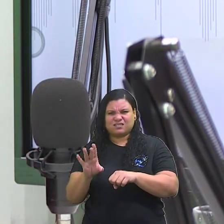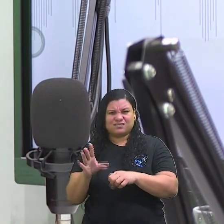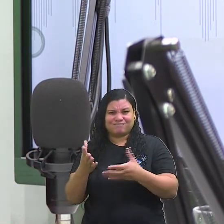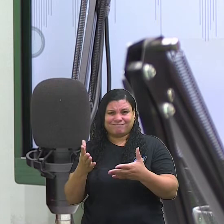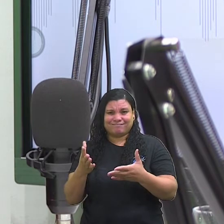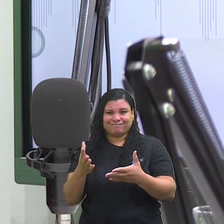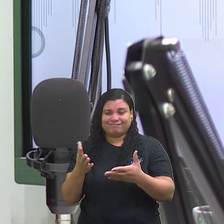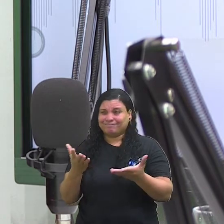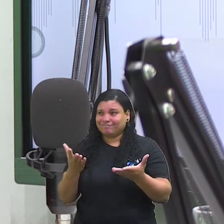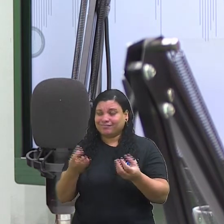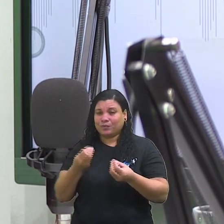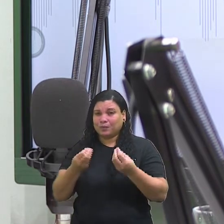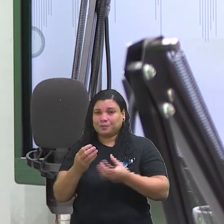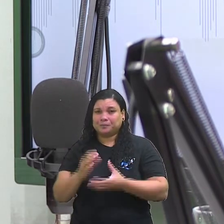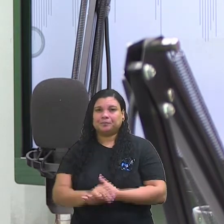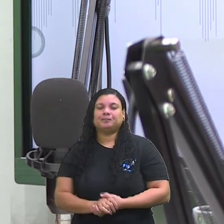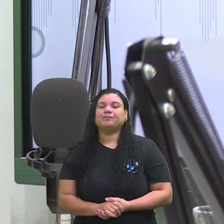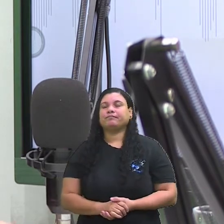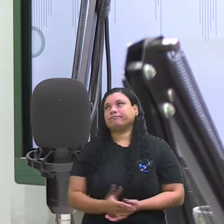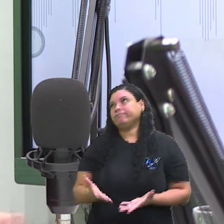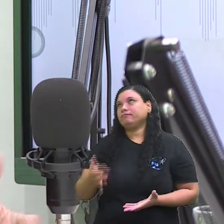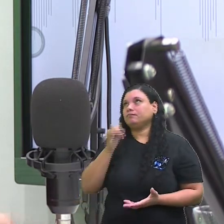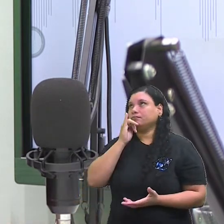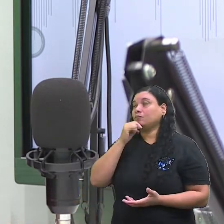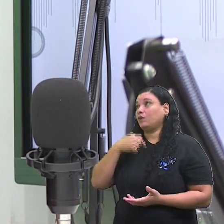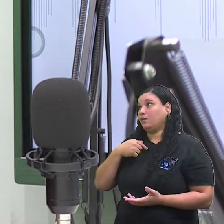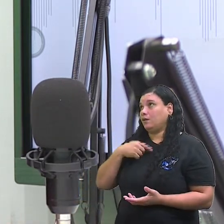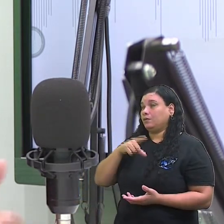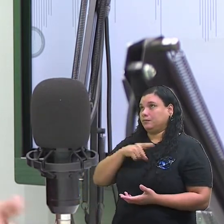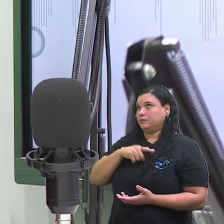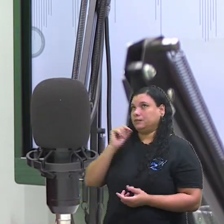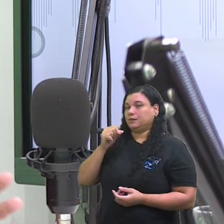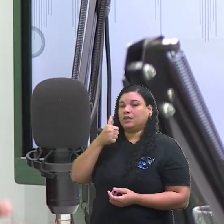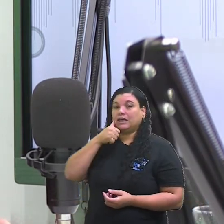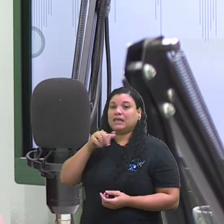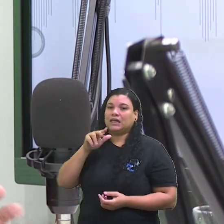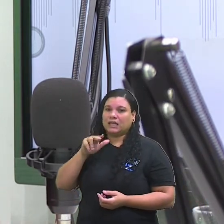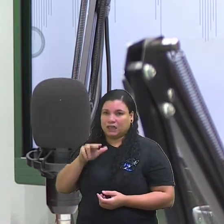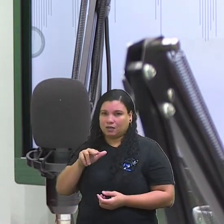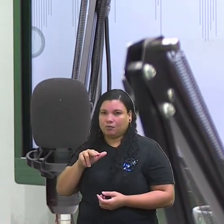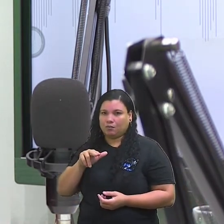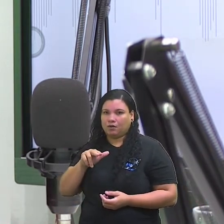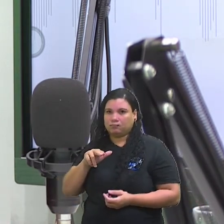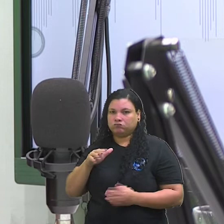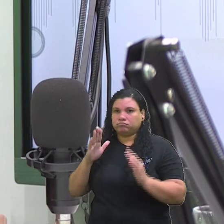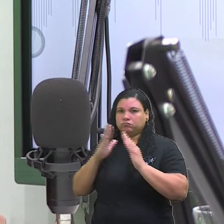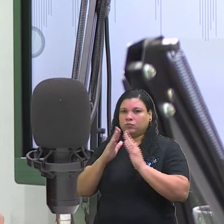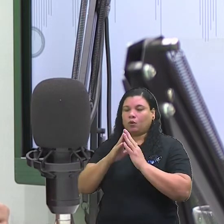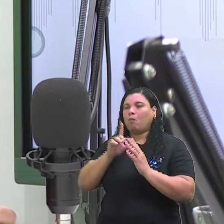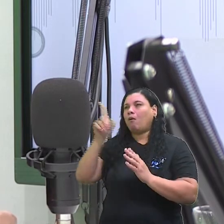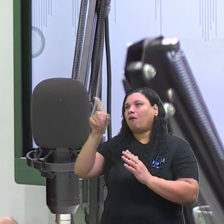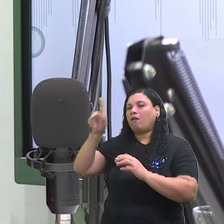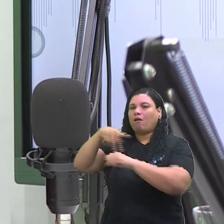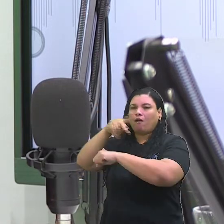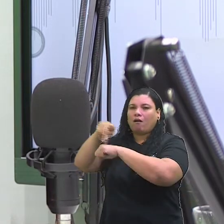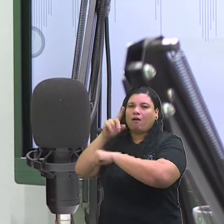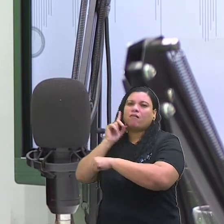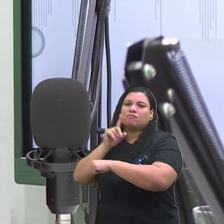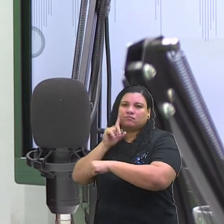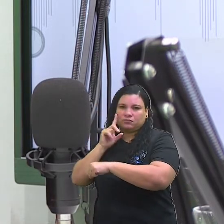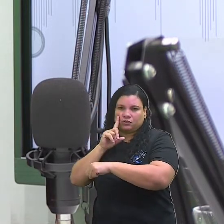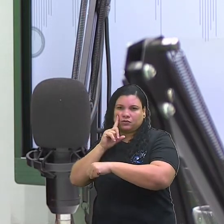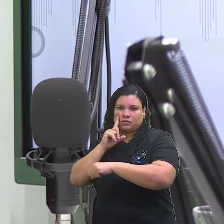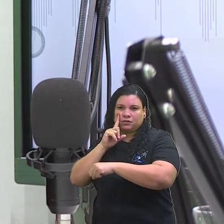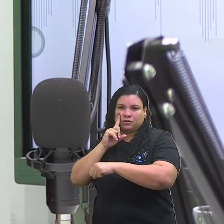mora nos Estados Unidos. Então, eu se vou falar com ela, eu posso fazer uma chamada de vídeo, ok? Então, agora um pai, ele está